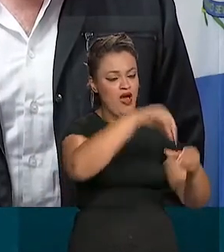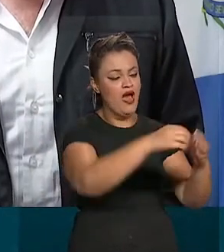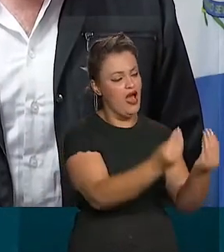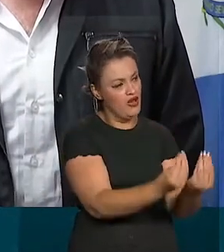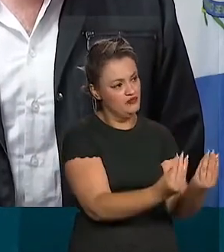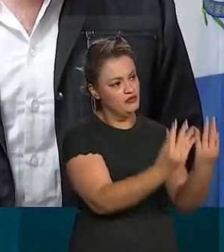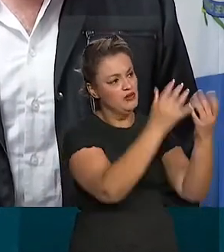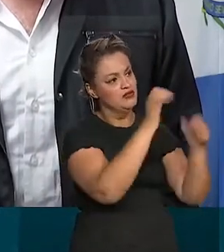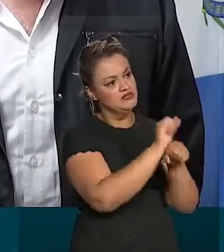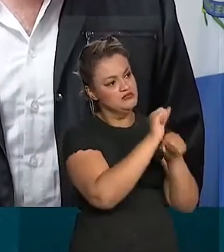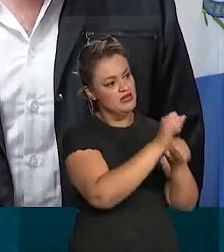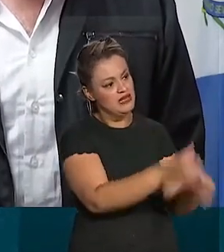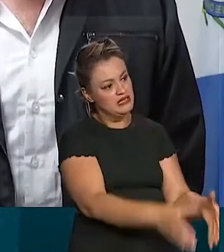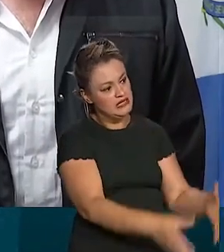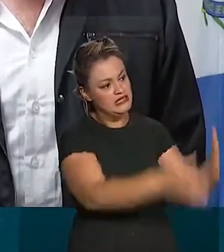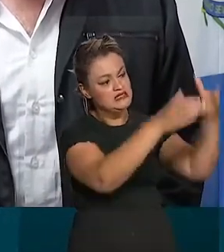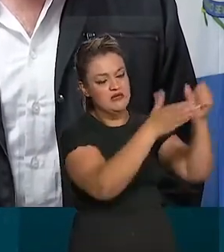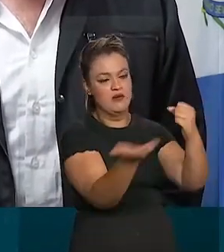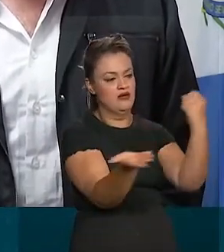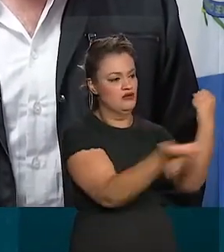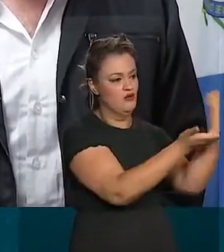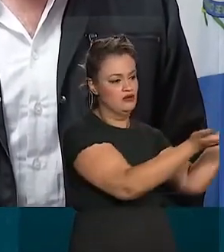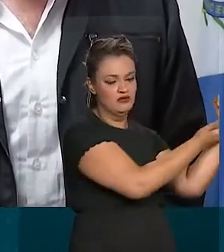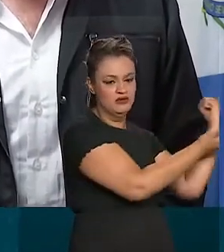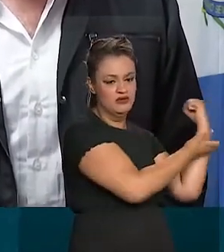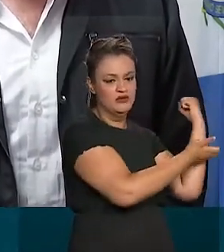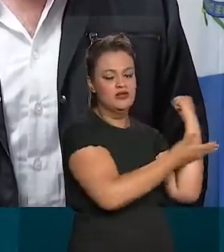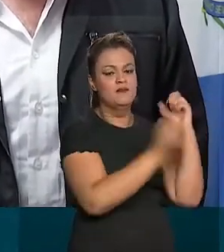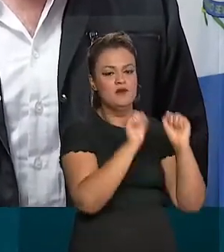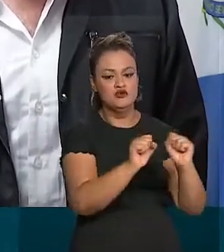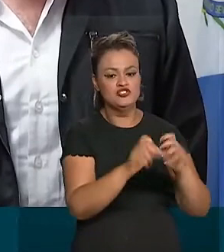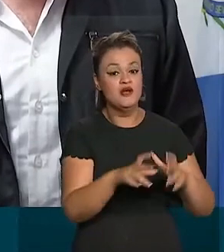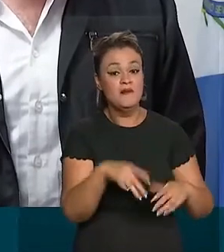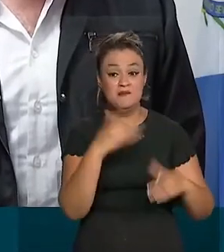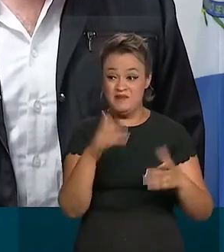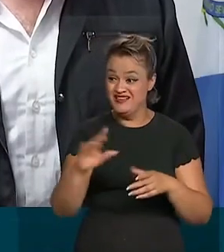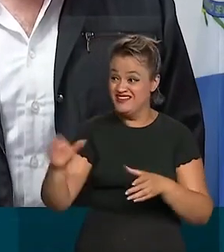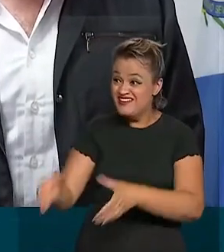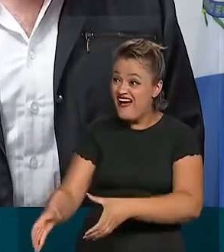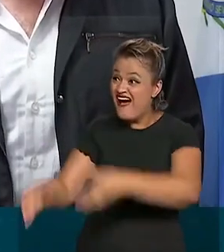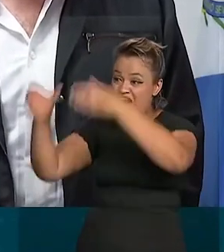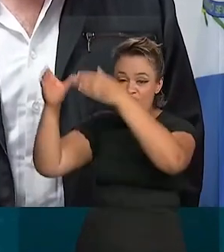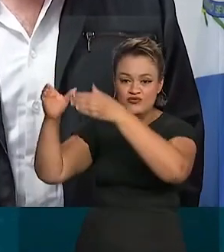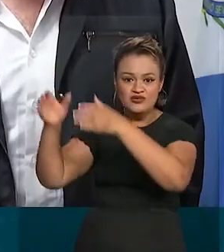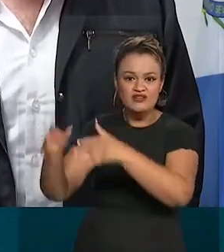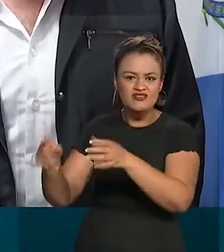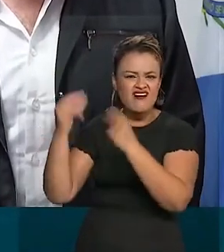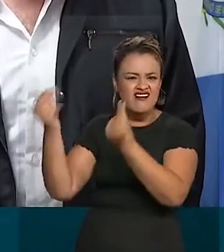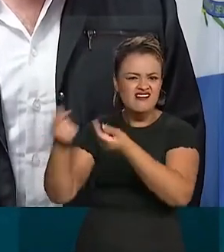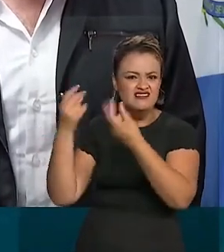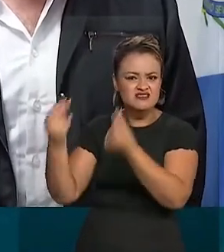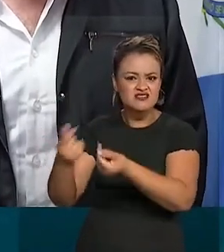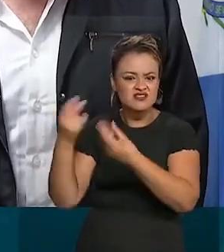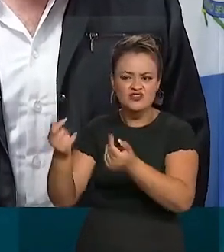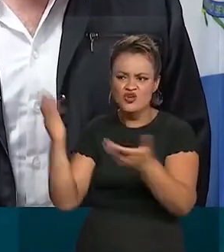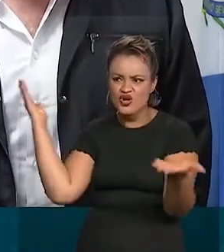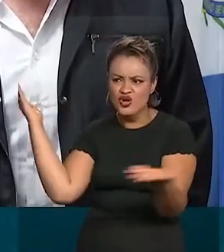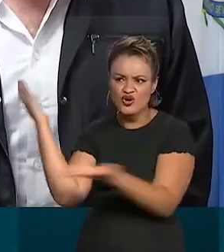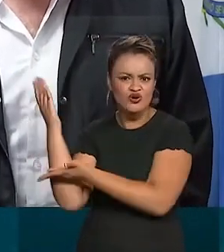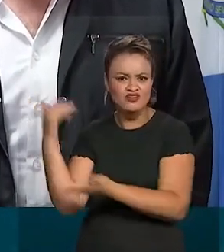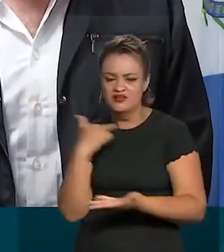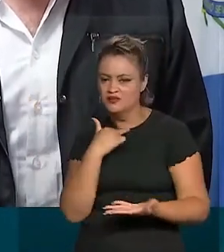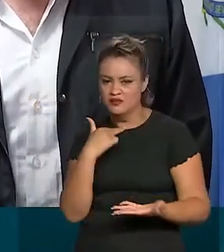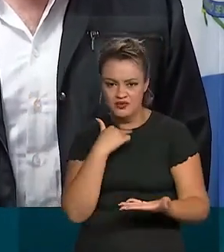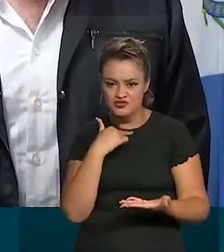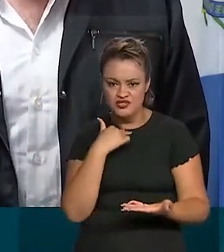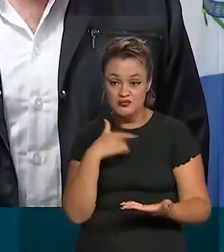ela crescer e aí corte quantas madeiras ele quiser. Mas ele não pode cortar aquilo que é patrimônio de toda a humanidade e, sobretudo,